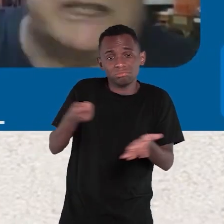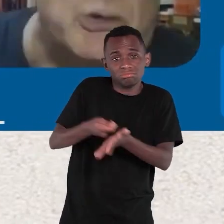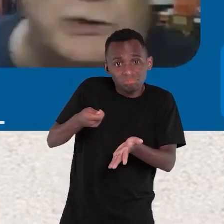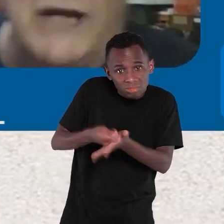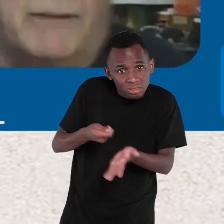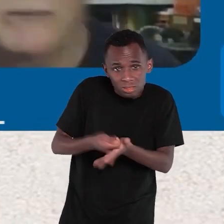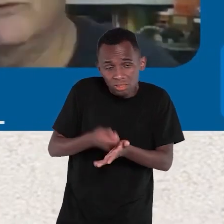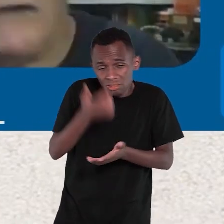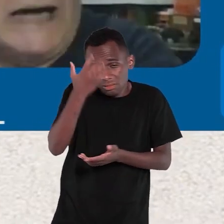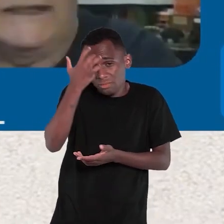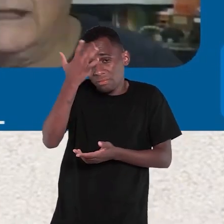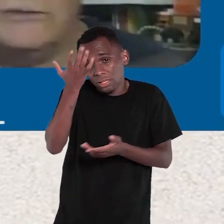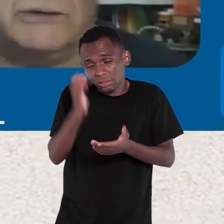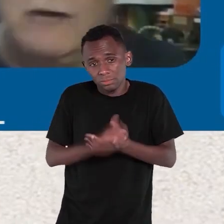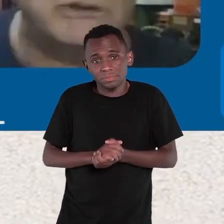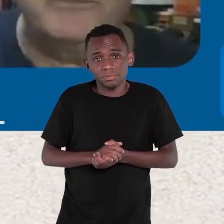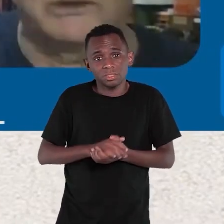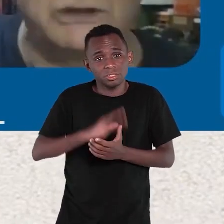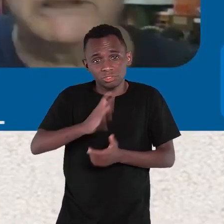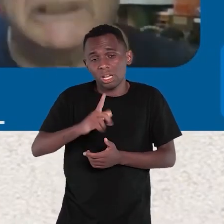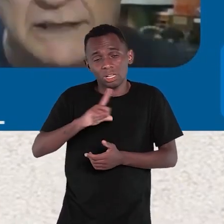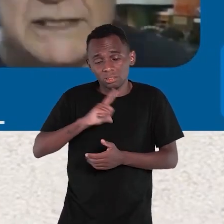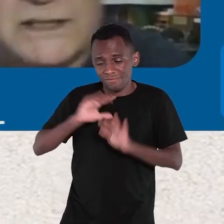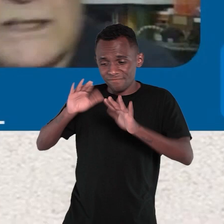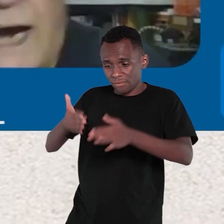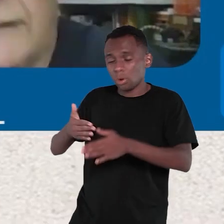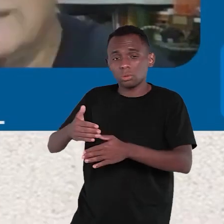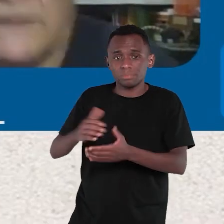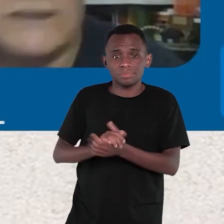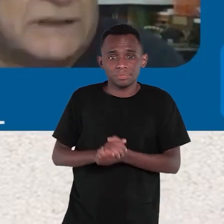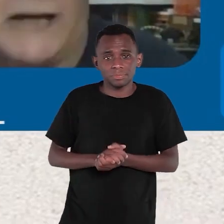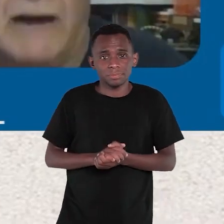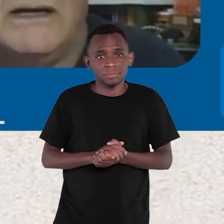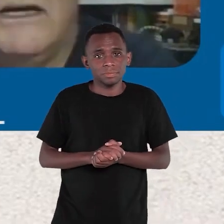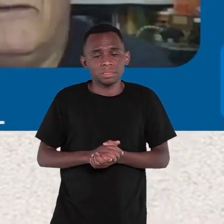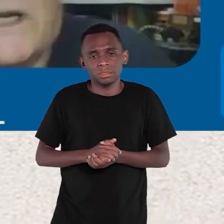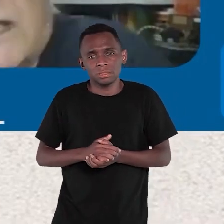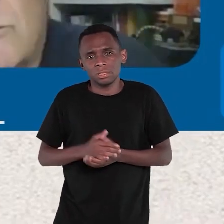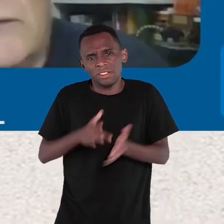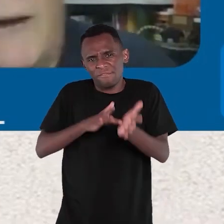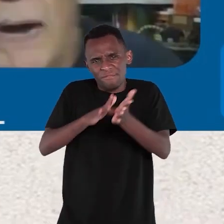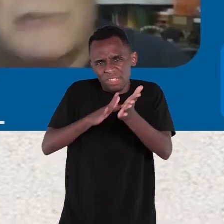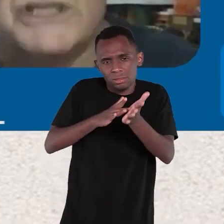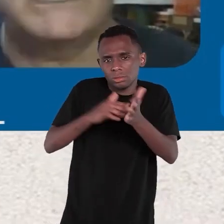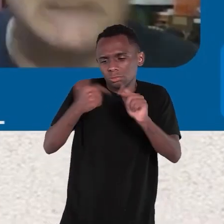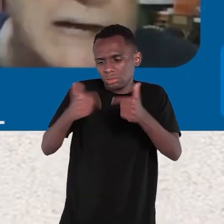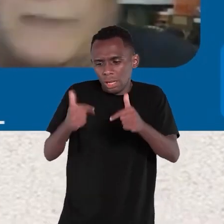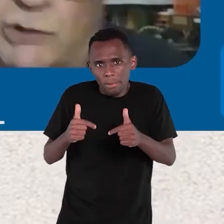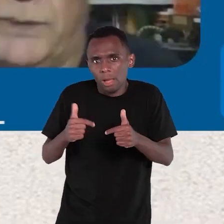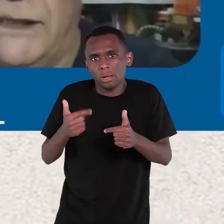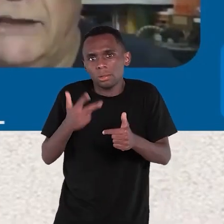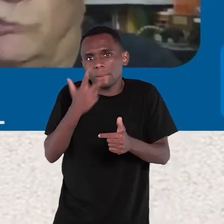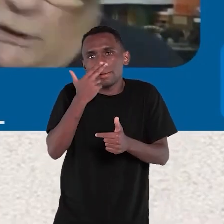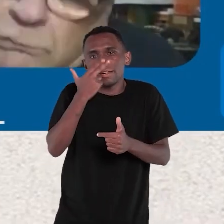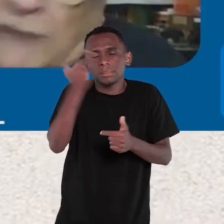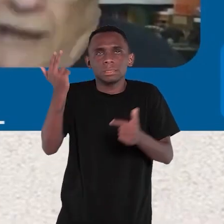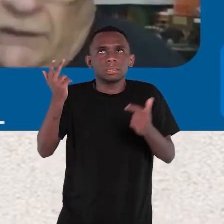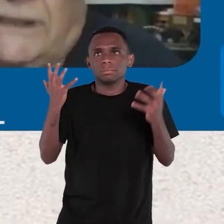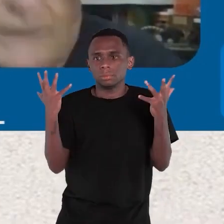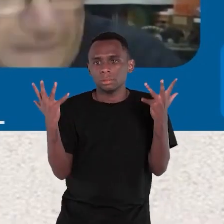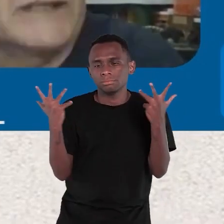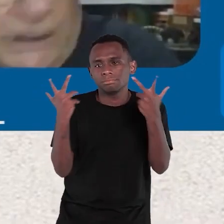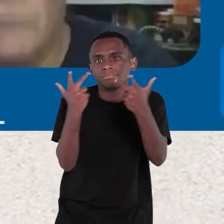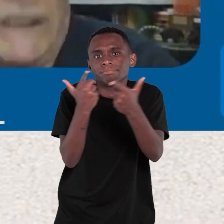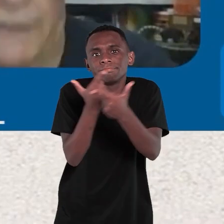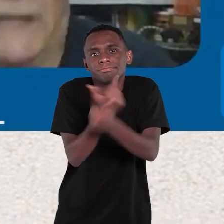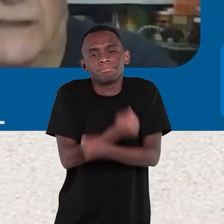professora tem que cuidar mesmo do cara lendo, tal. Então, pronto, a gente atende esses caras e diz que está fazendo um trabalho de encantamento pela leitura. Não está. A gente